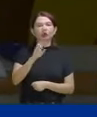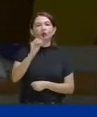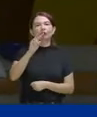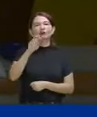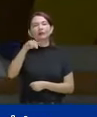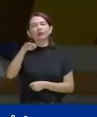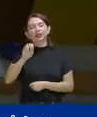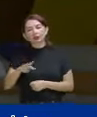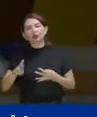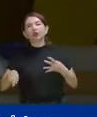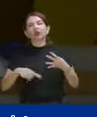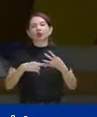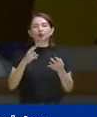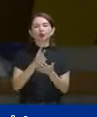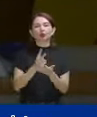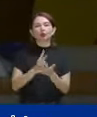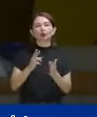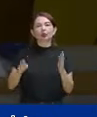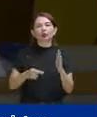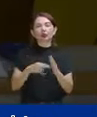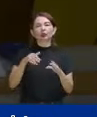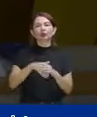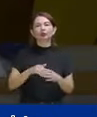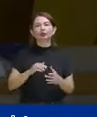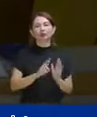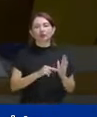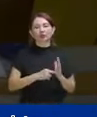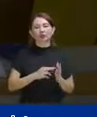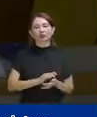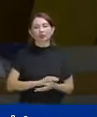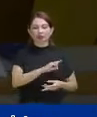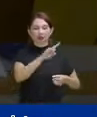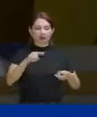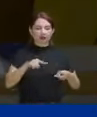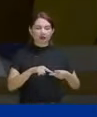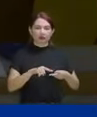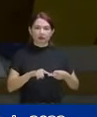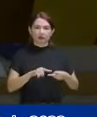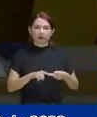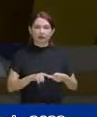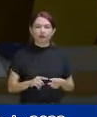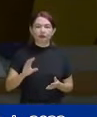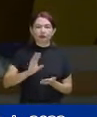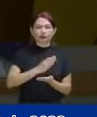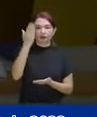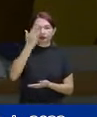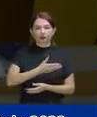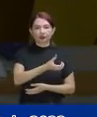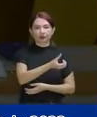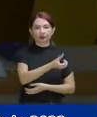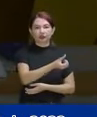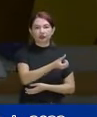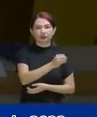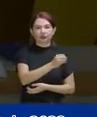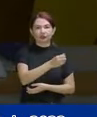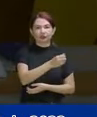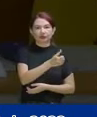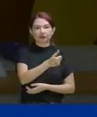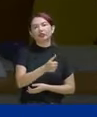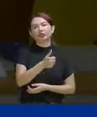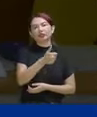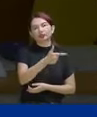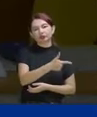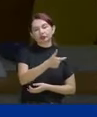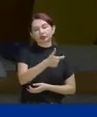ao recurso no termo do voto do juiz relator. Item 2 da pauta é prestação de contas eleitorais 601 mil. Foco no